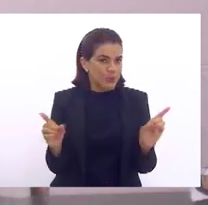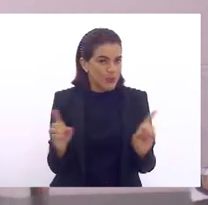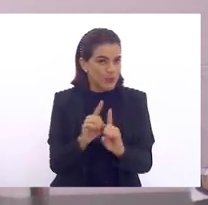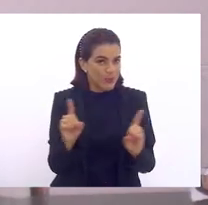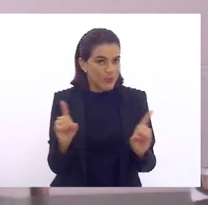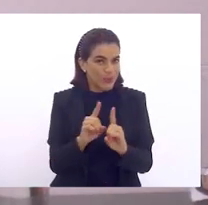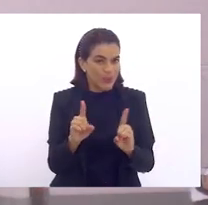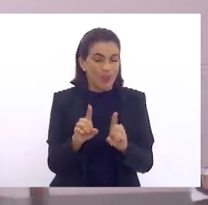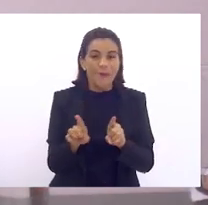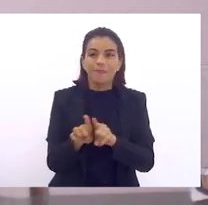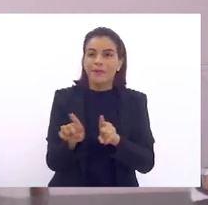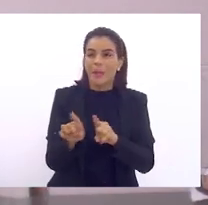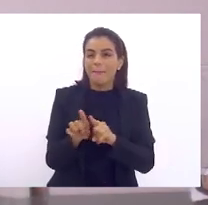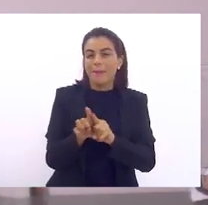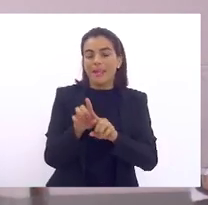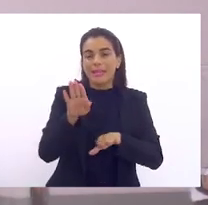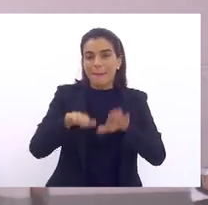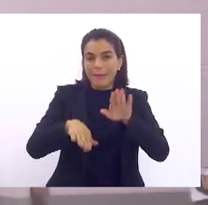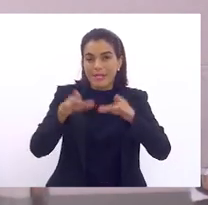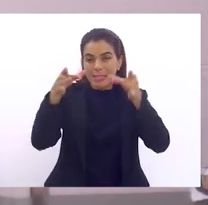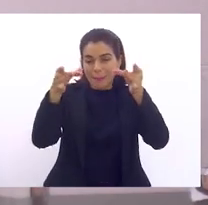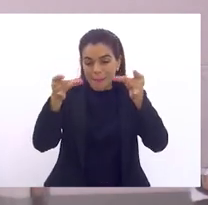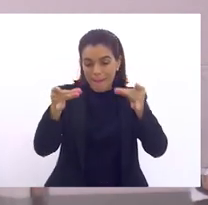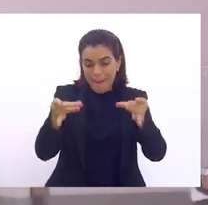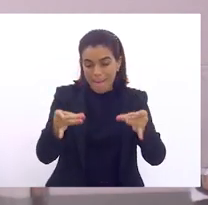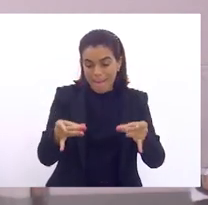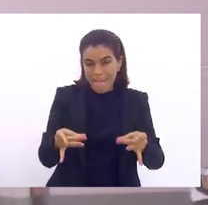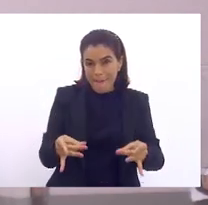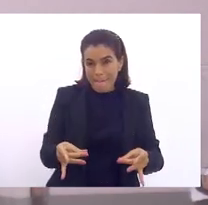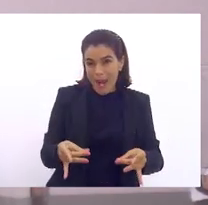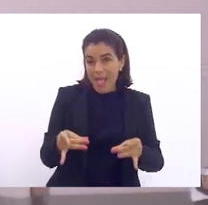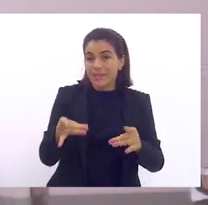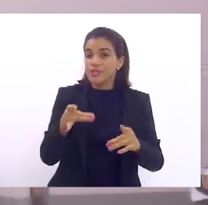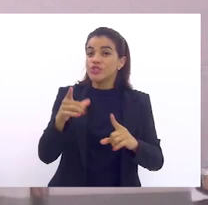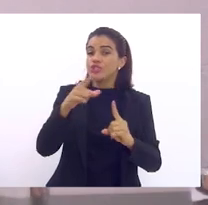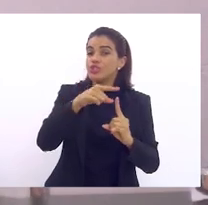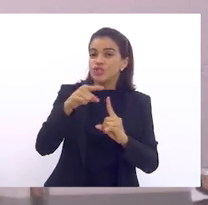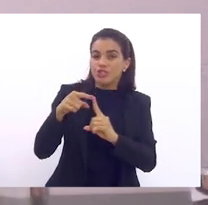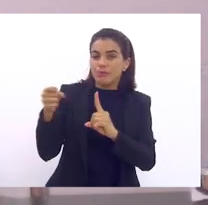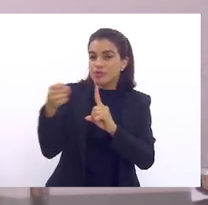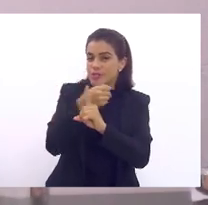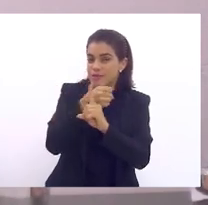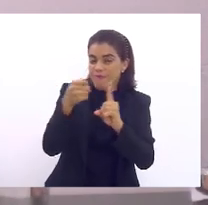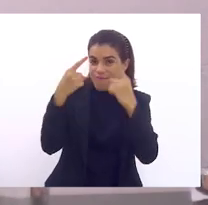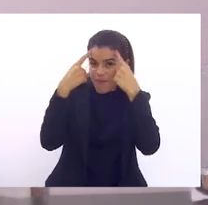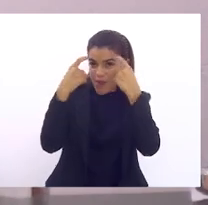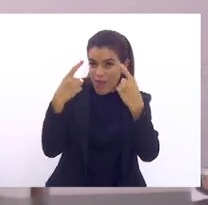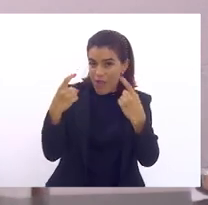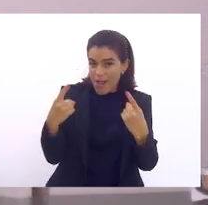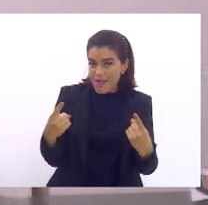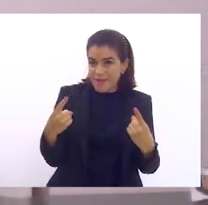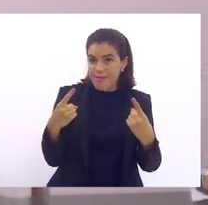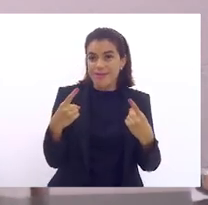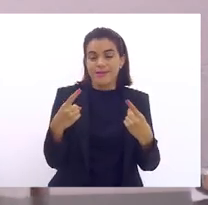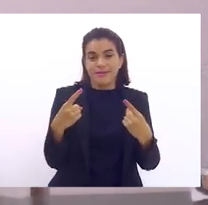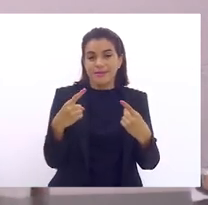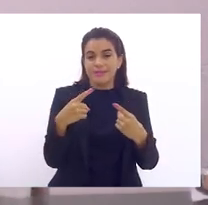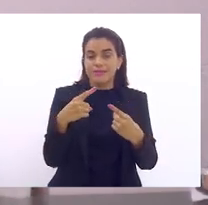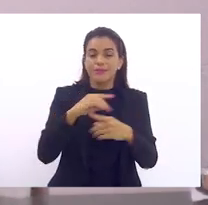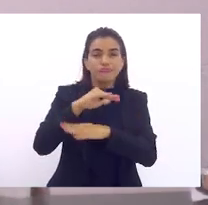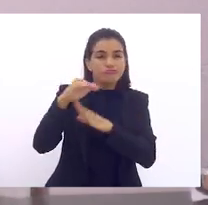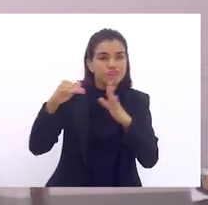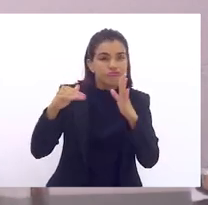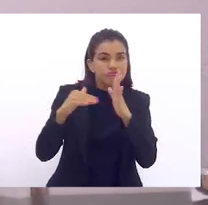e de acordo com a especificidade com a singularidade da violência que ela sofre né do do do do de toda a história